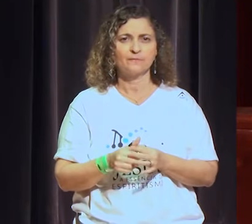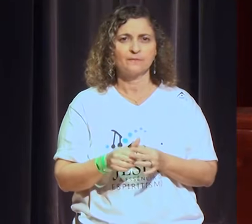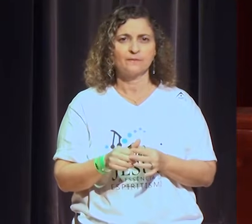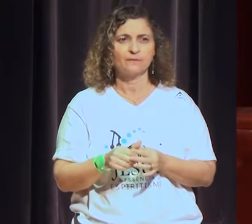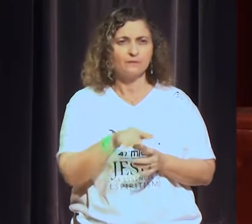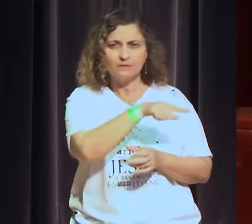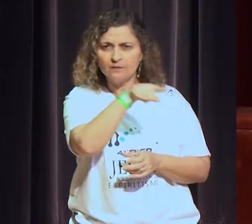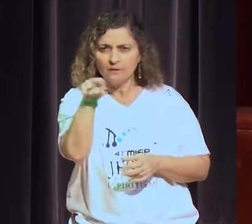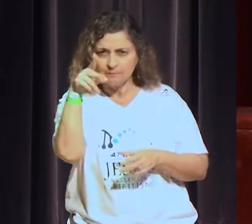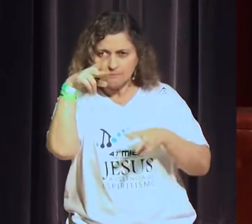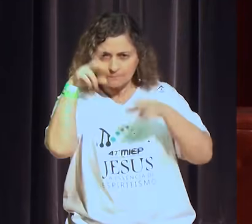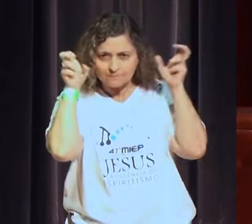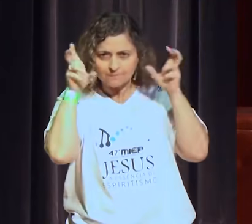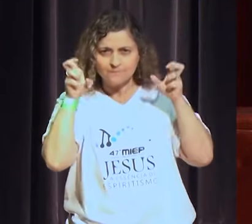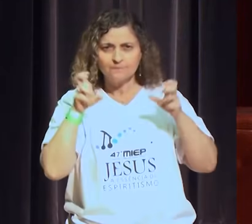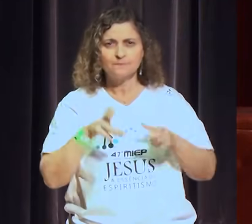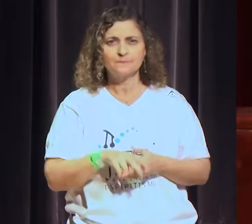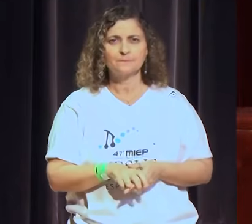Perceberam?